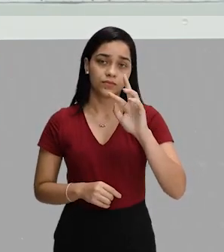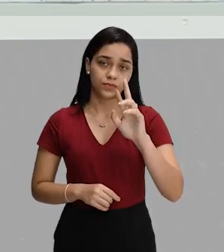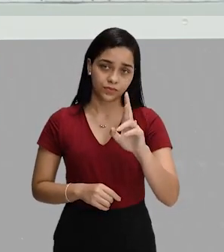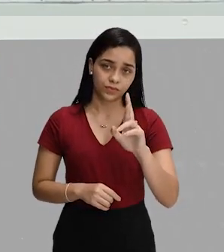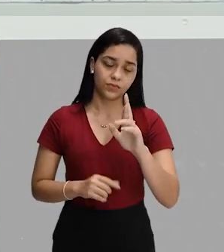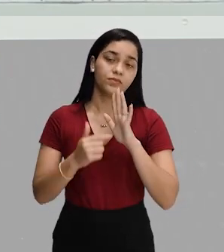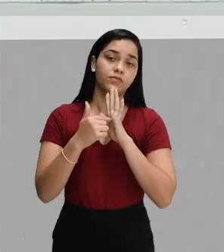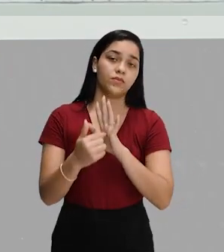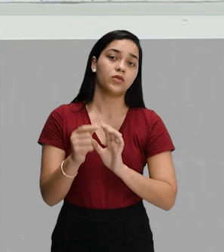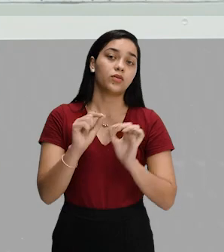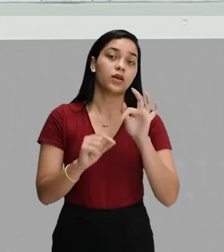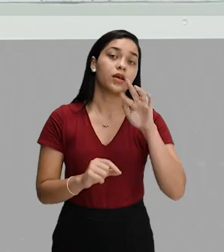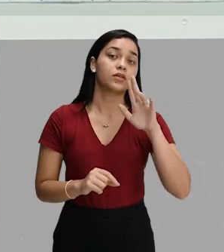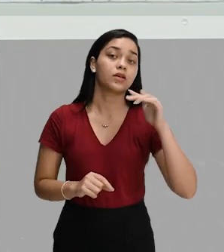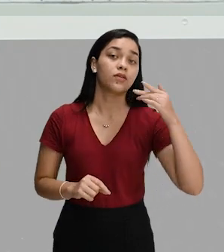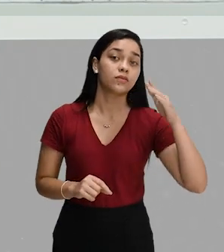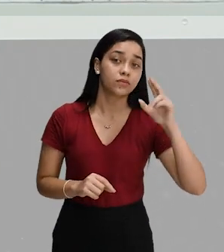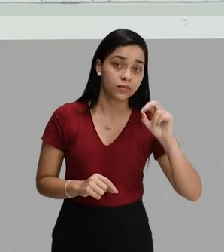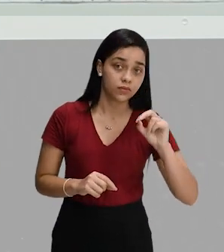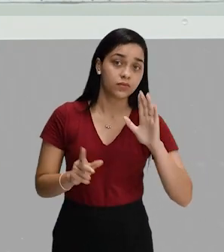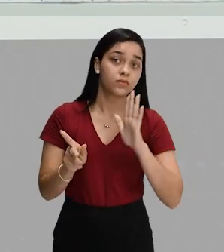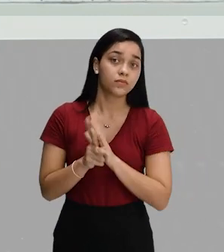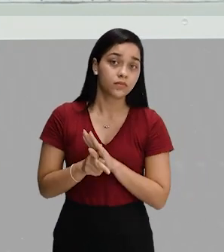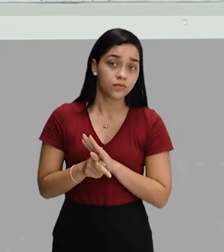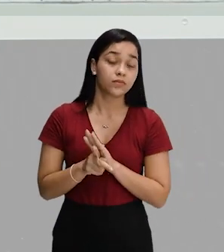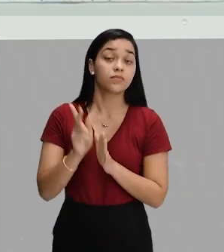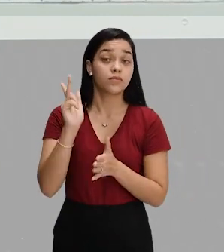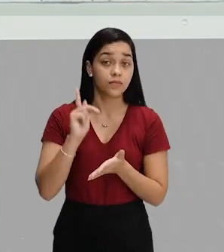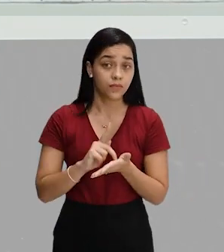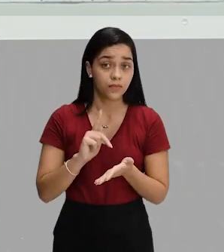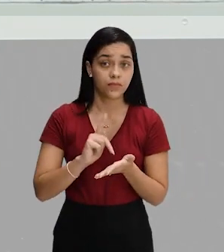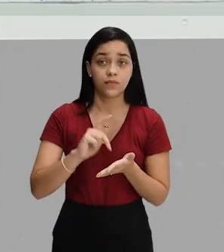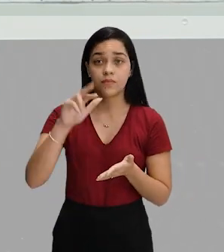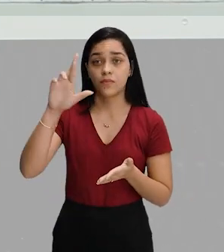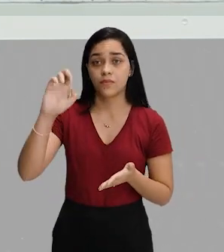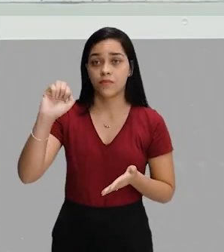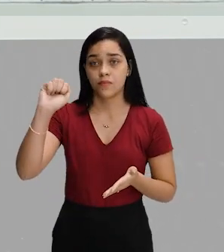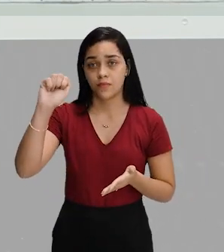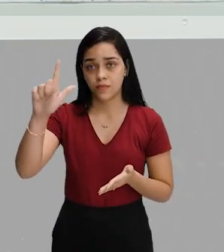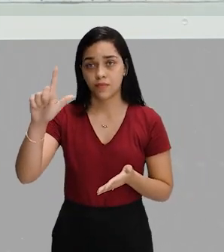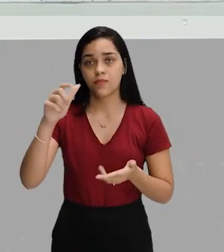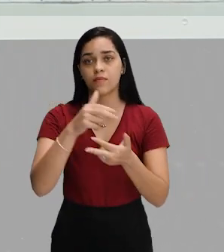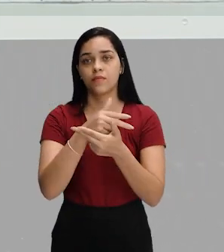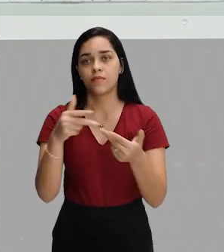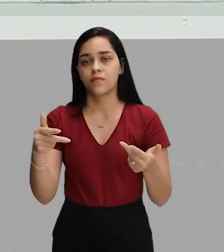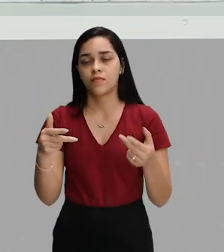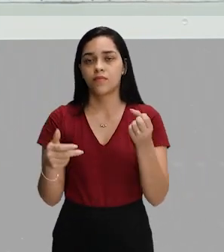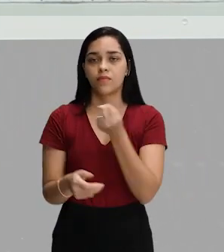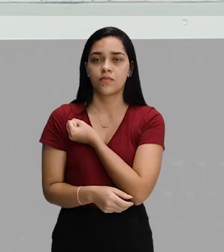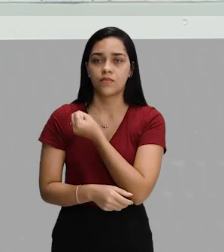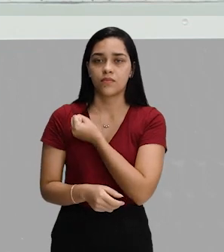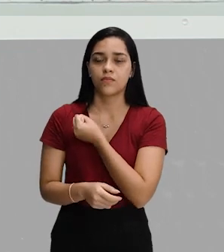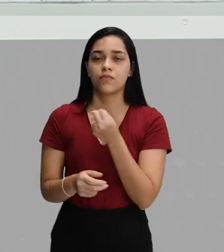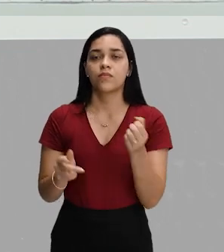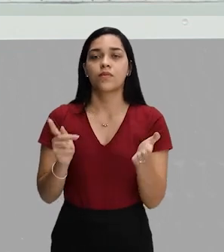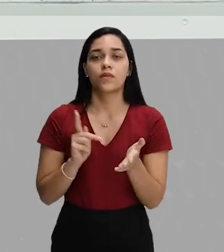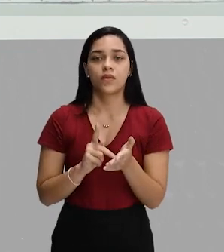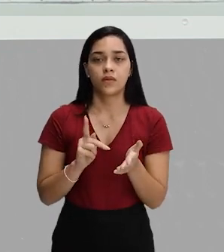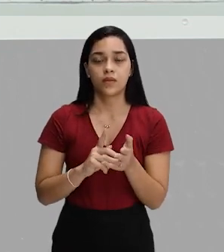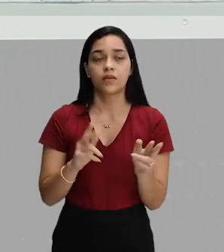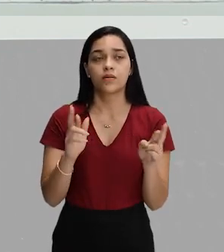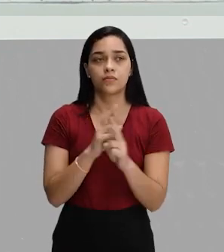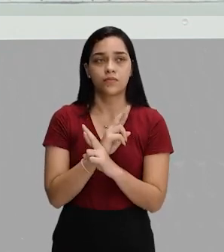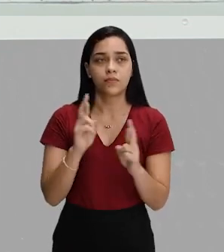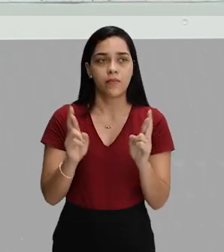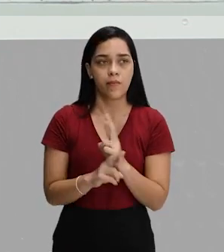seja, ele está dizendo que essa função é uma função real, que pega números reais e associa a números